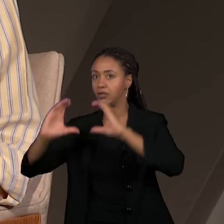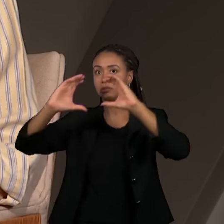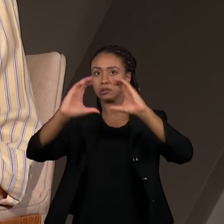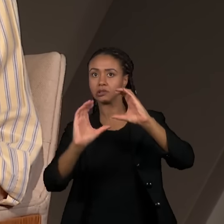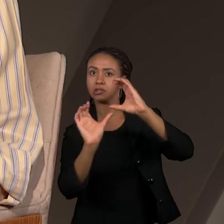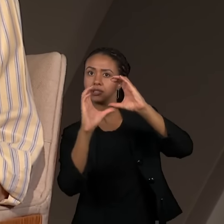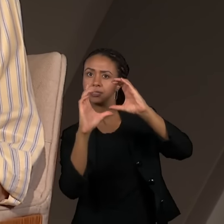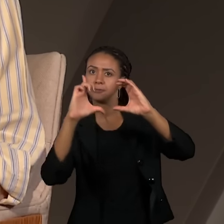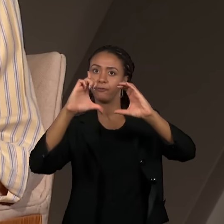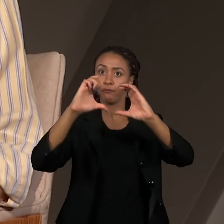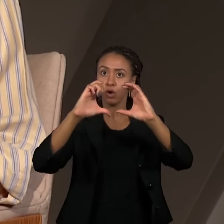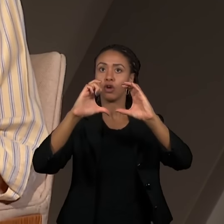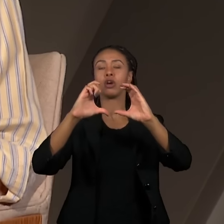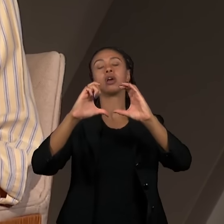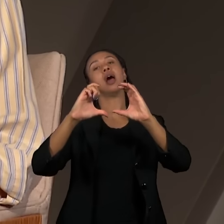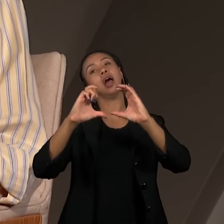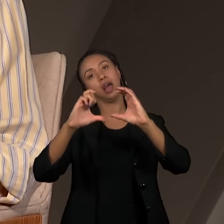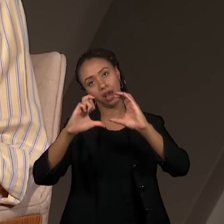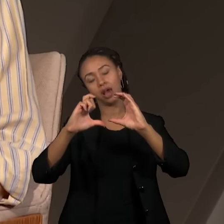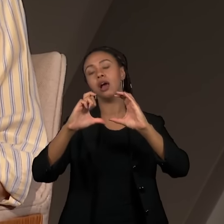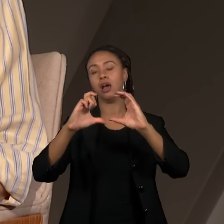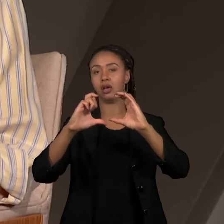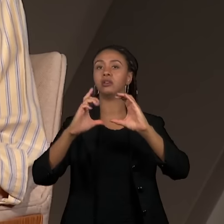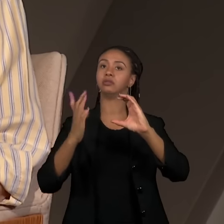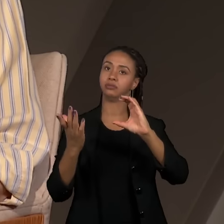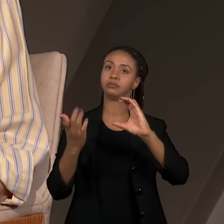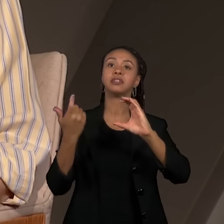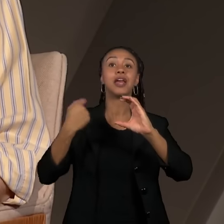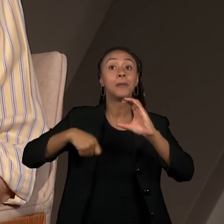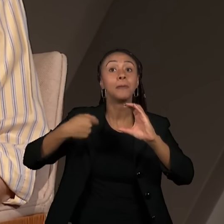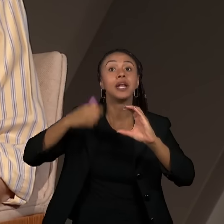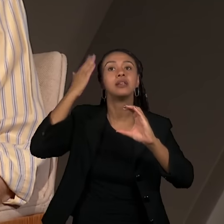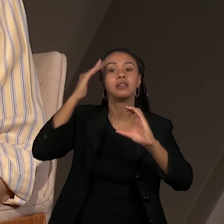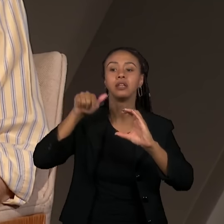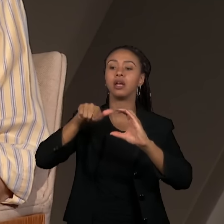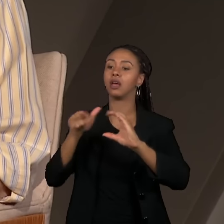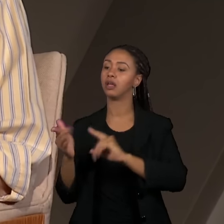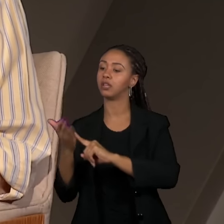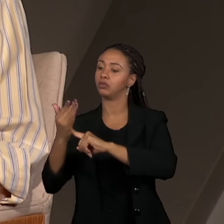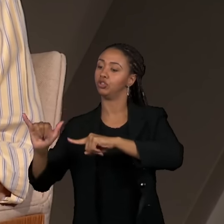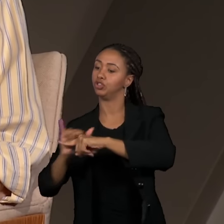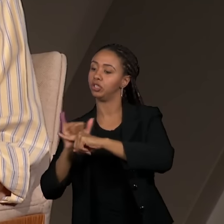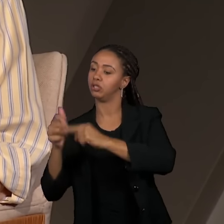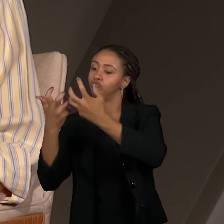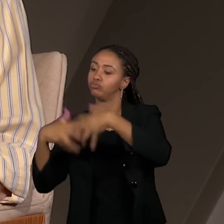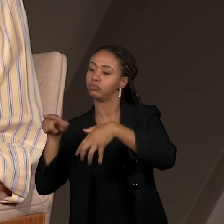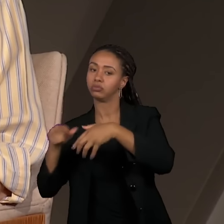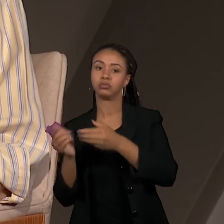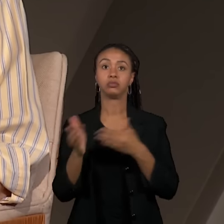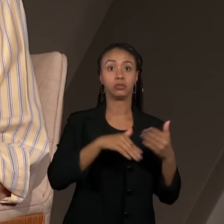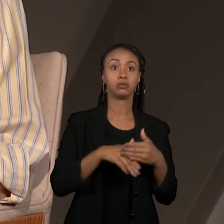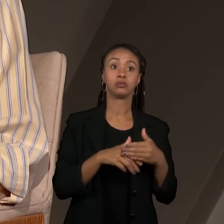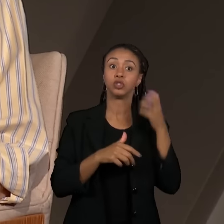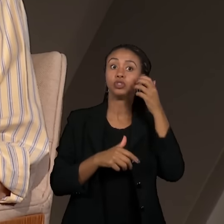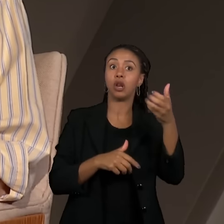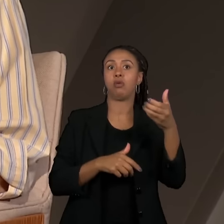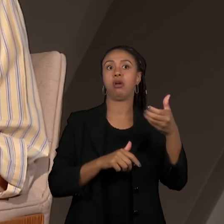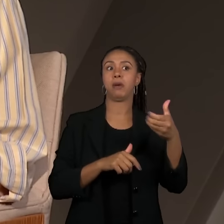preciso Uhum você tem que entender os potenciais dessa tecnologia para poder fazer ISO isso é fluência digital